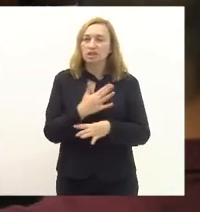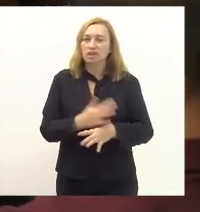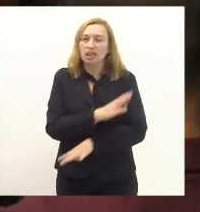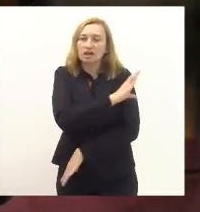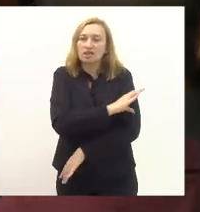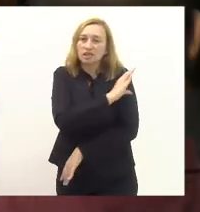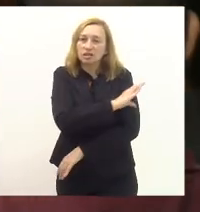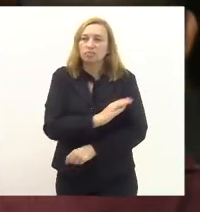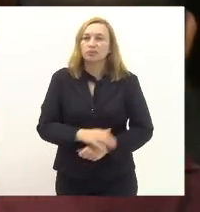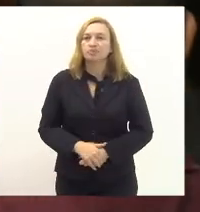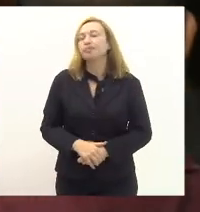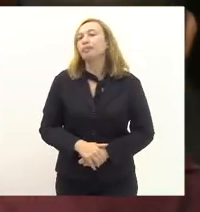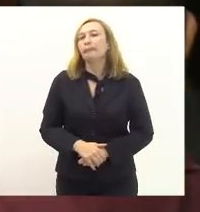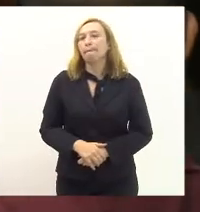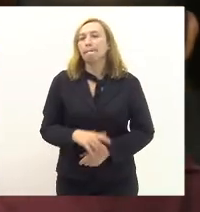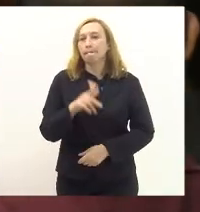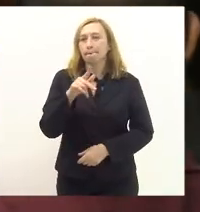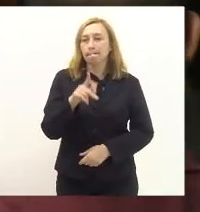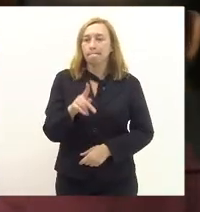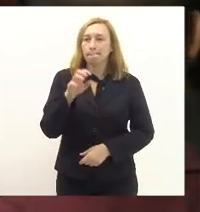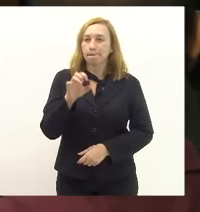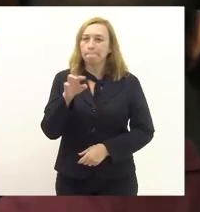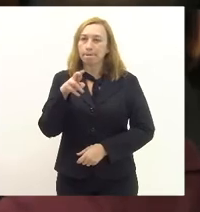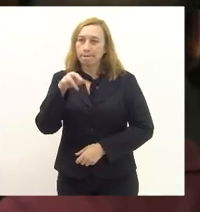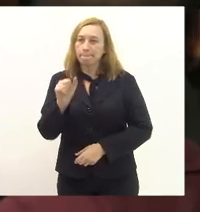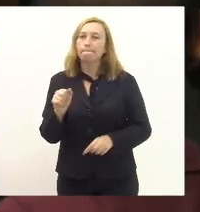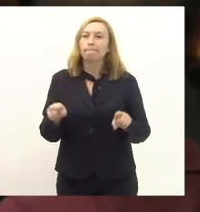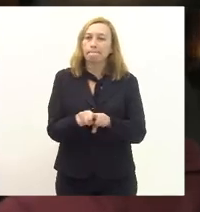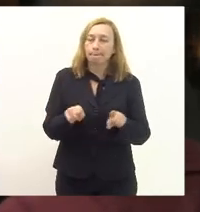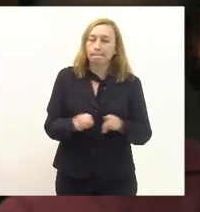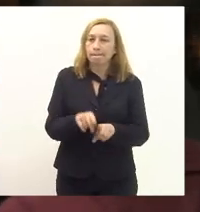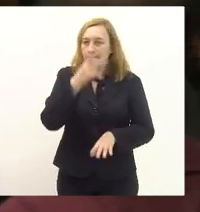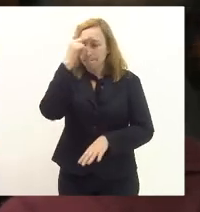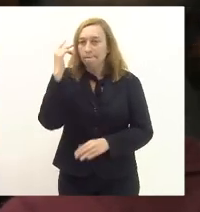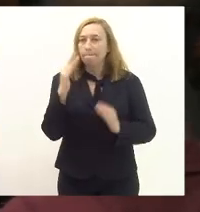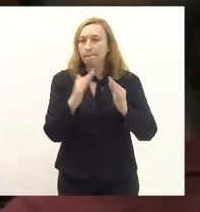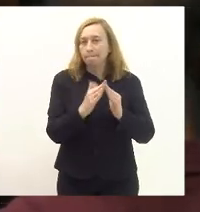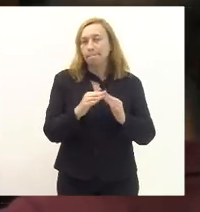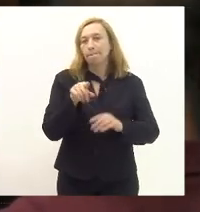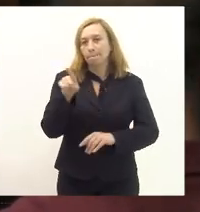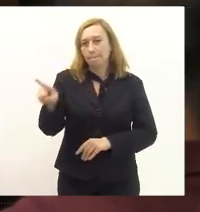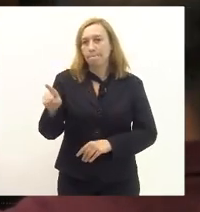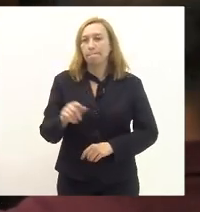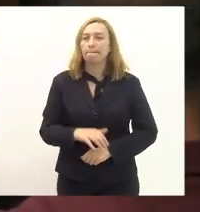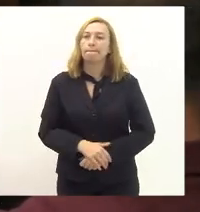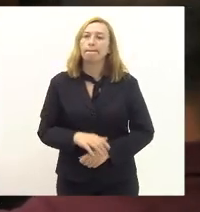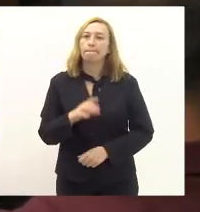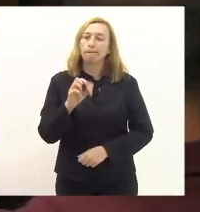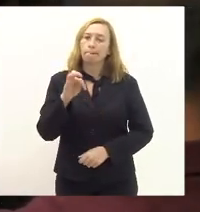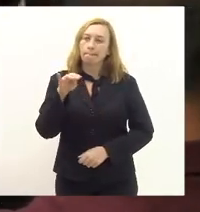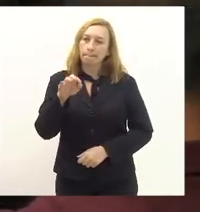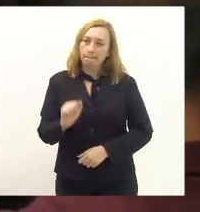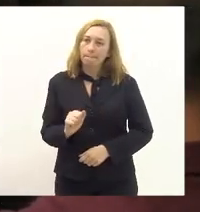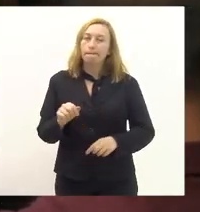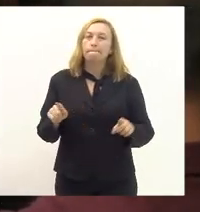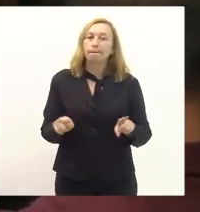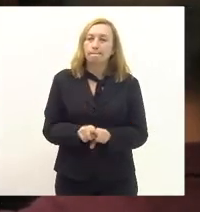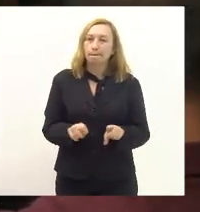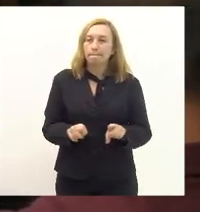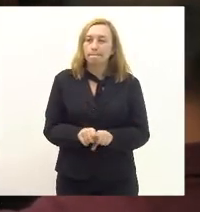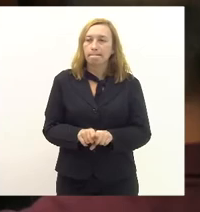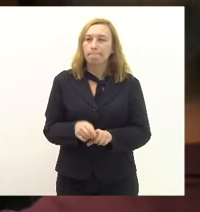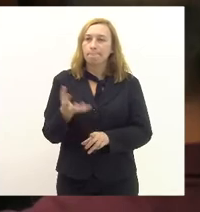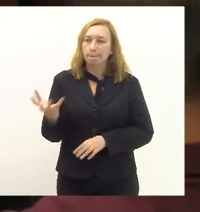para a população da Pecuária e moradores também do conjunto habitacional Guadalajara. Além disso,